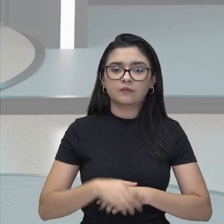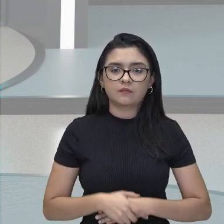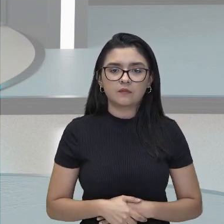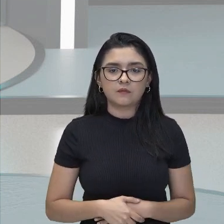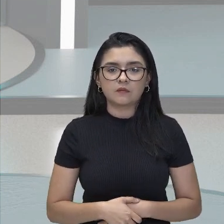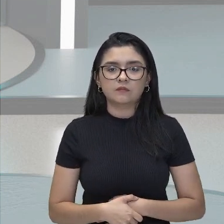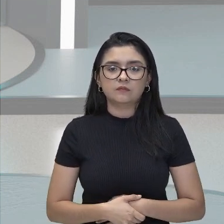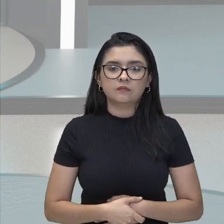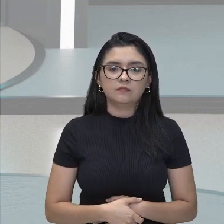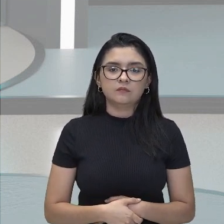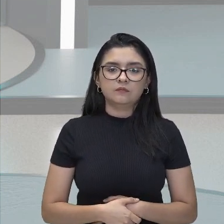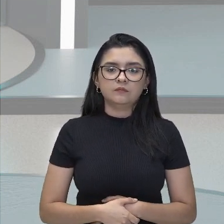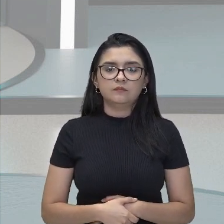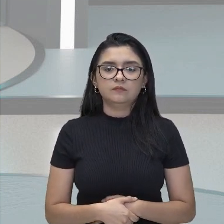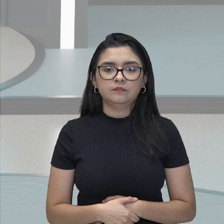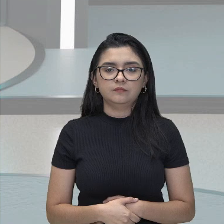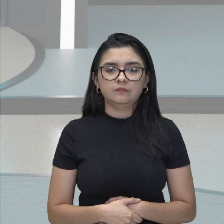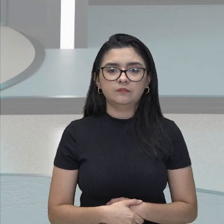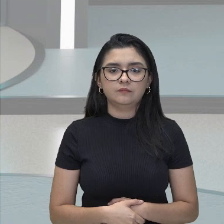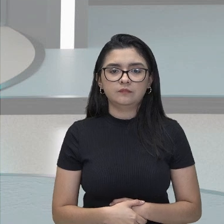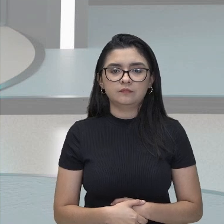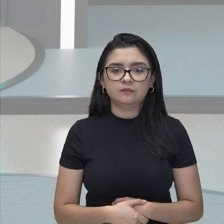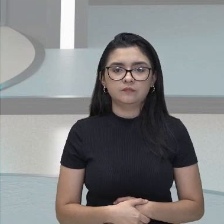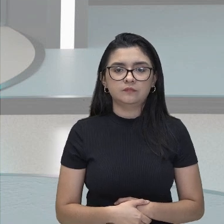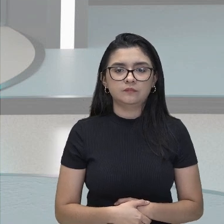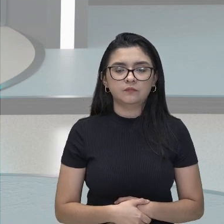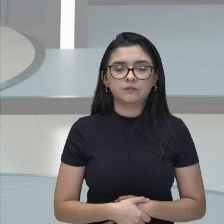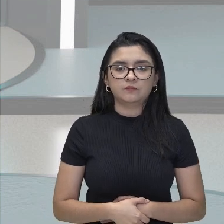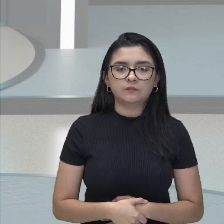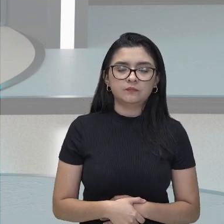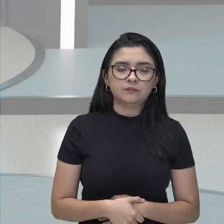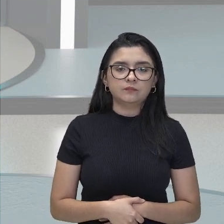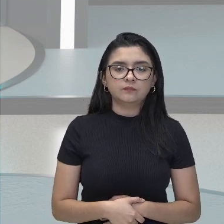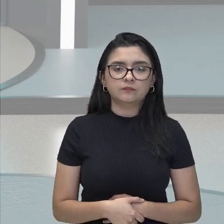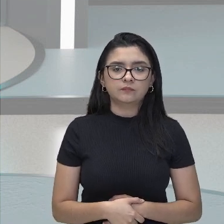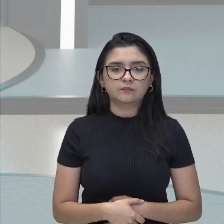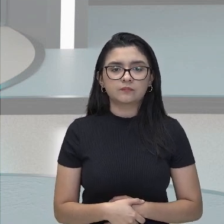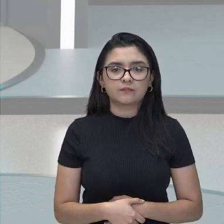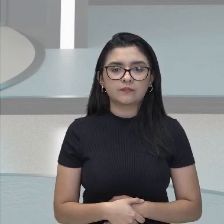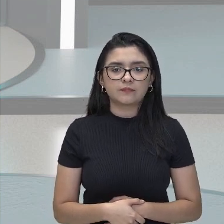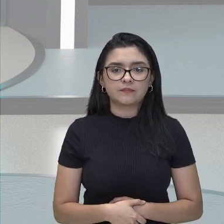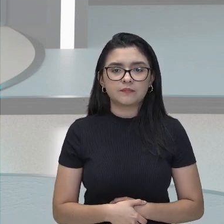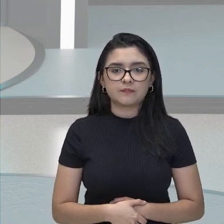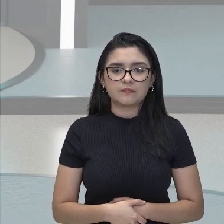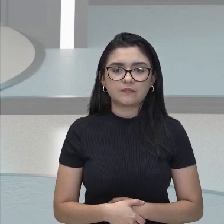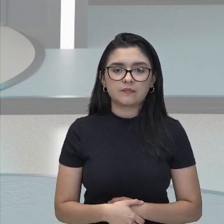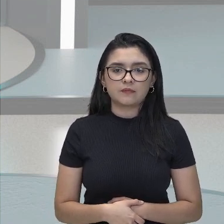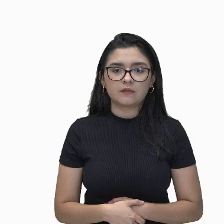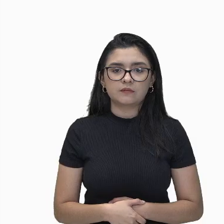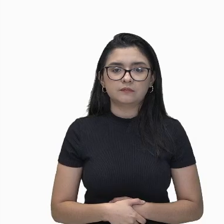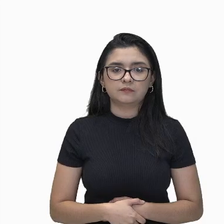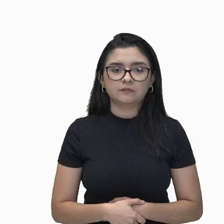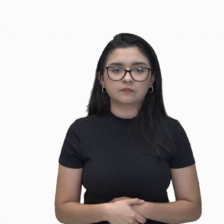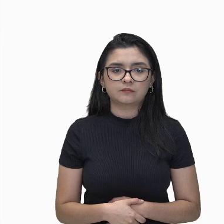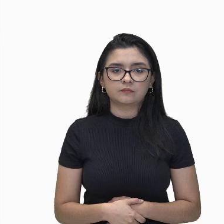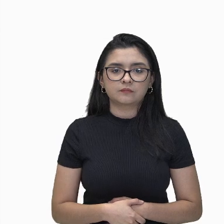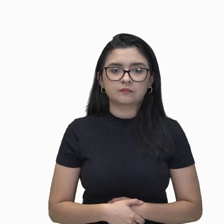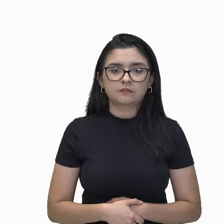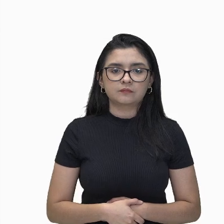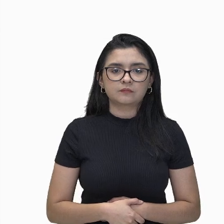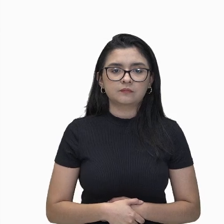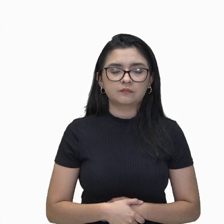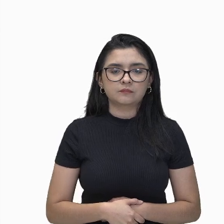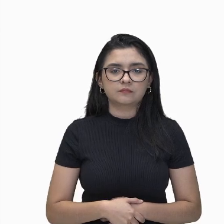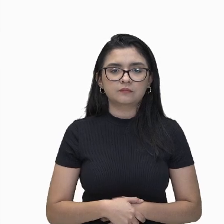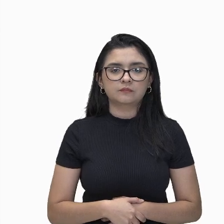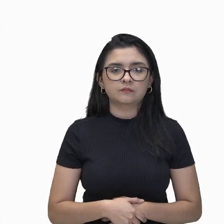una relro la palabra vamos unito vamos